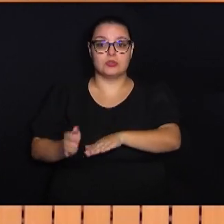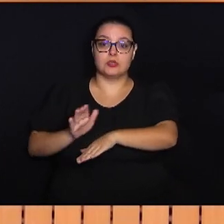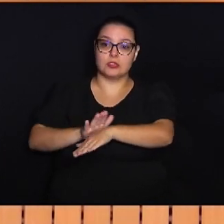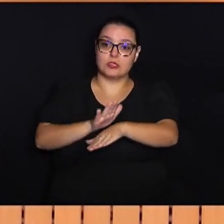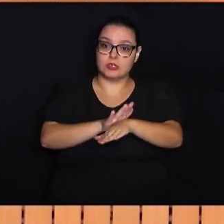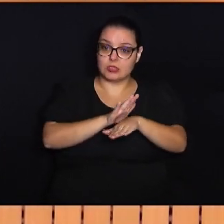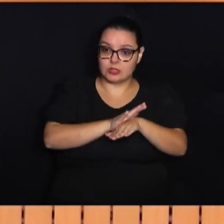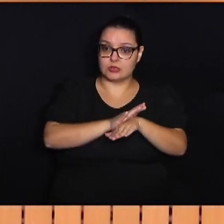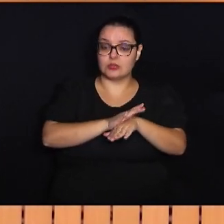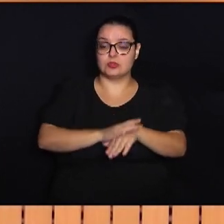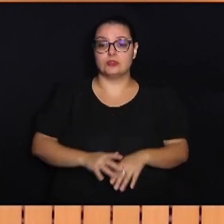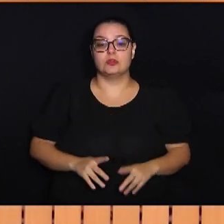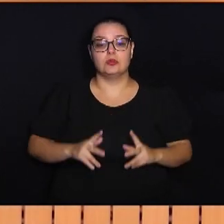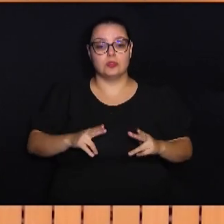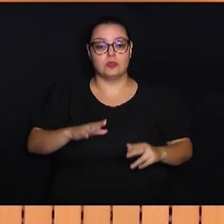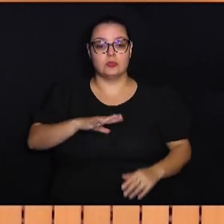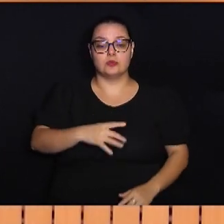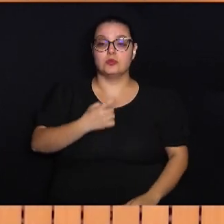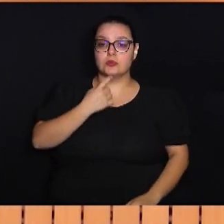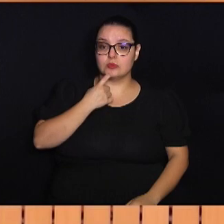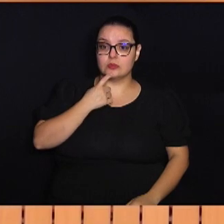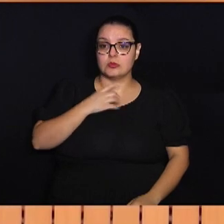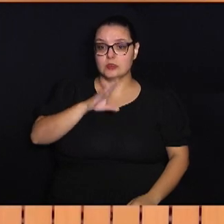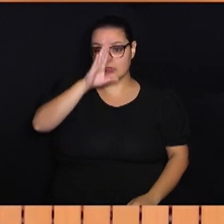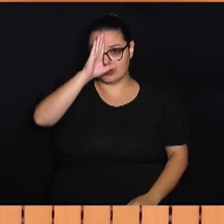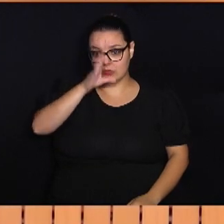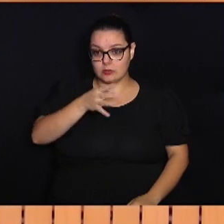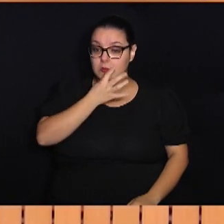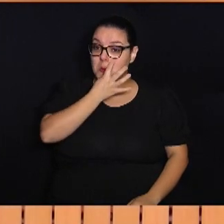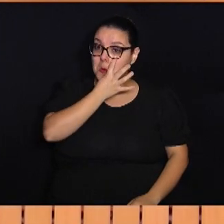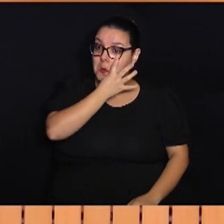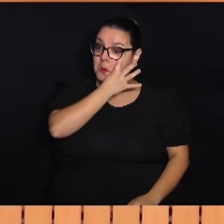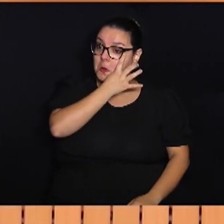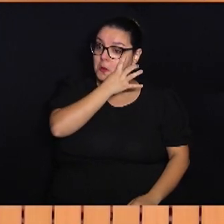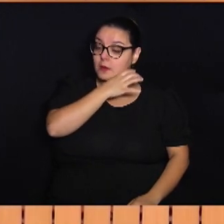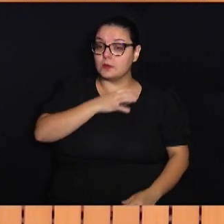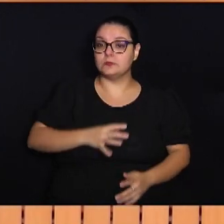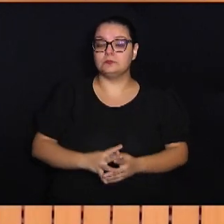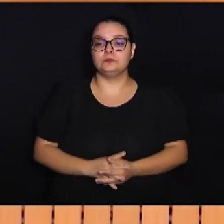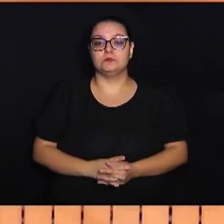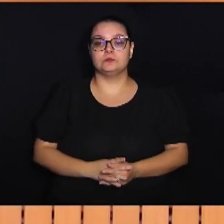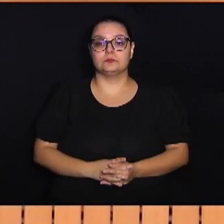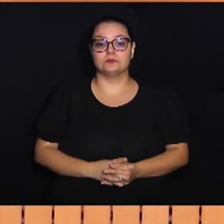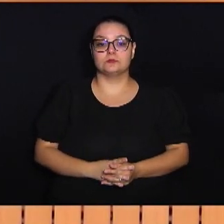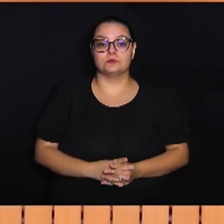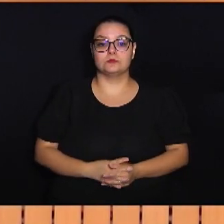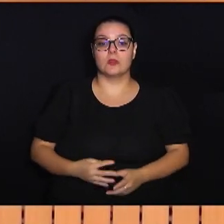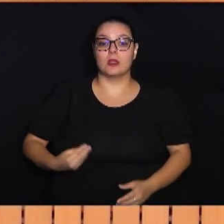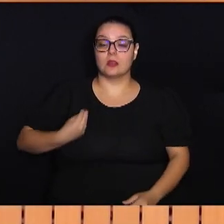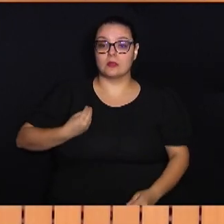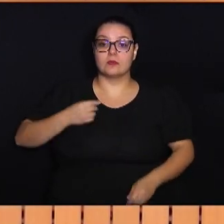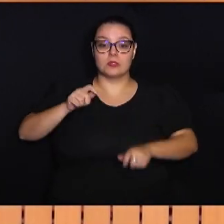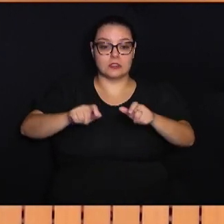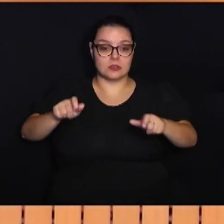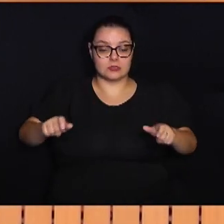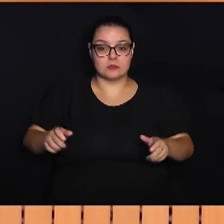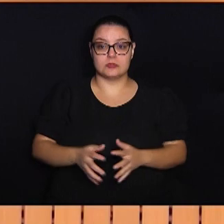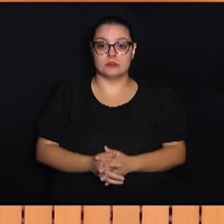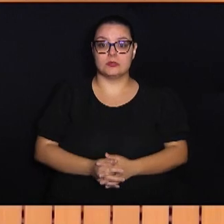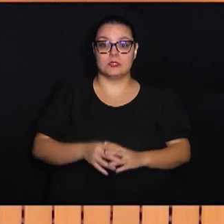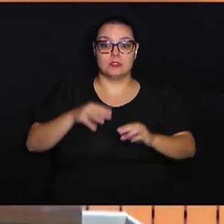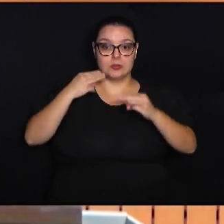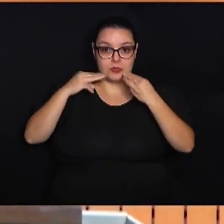da nossa paróquia e da região do Ouro Verde como um todo. É uma festa que é organizada por toda a paróquia São Geraldo. A paróquia São Geraldo ela é